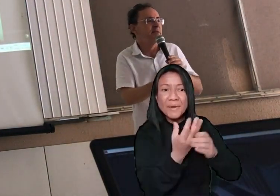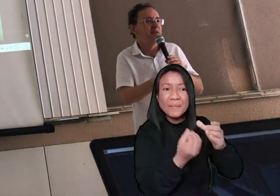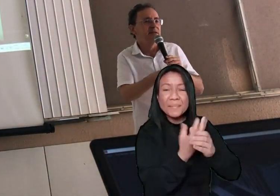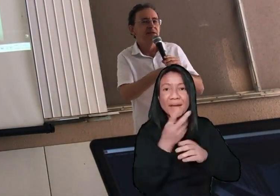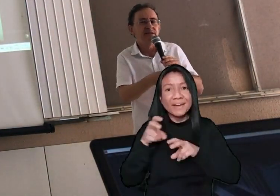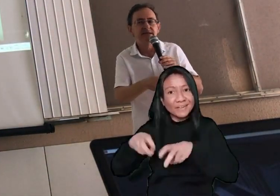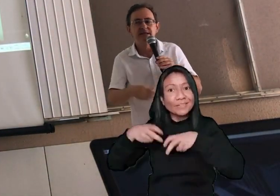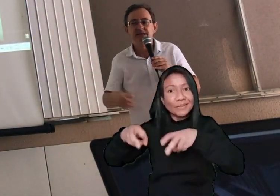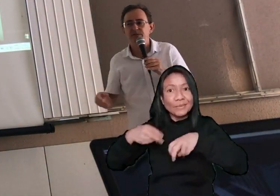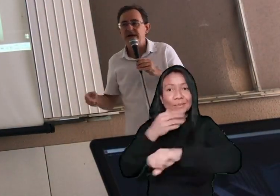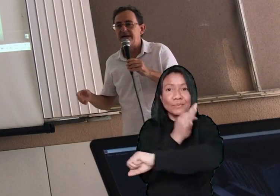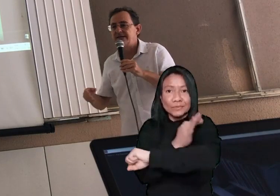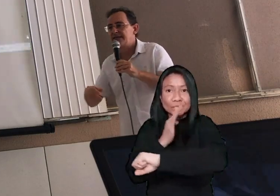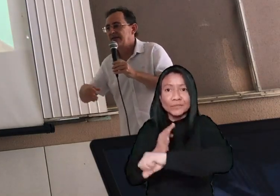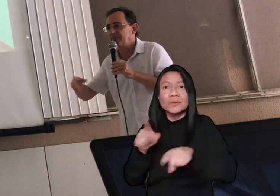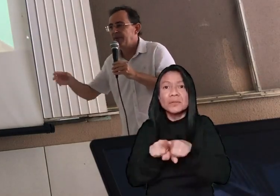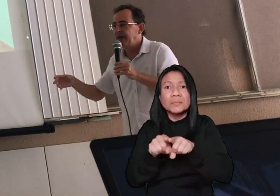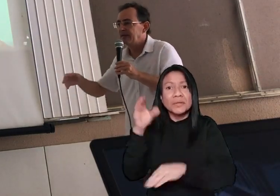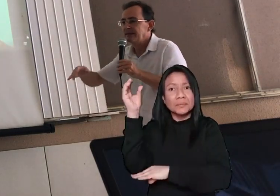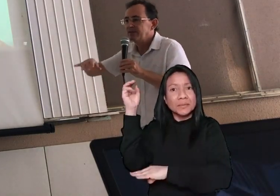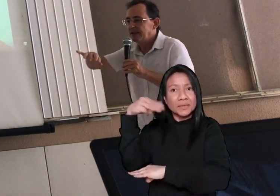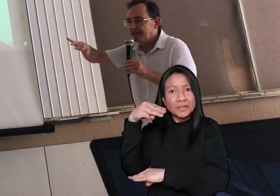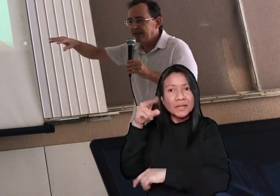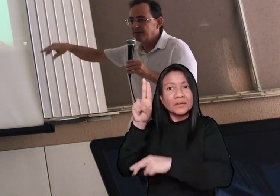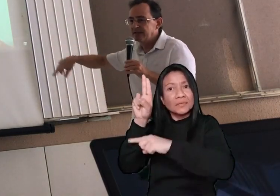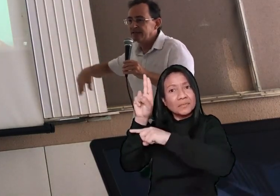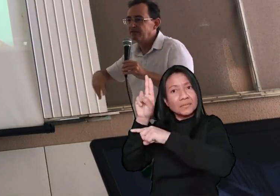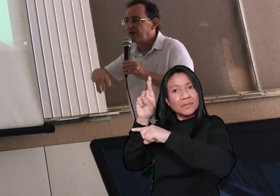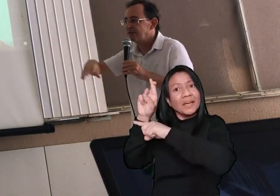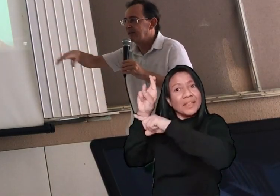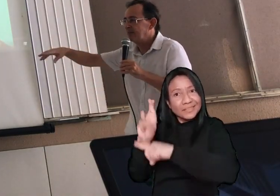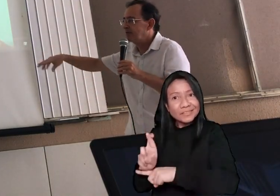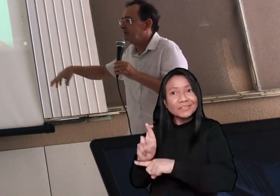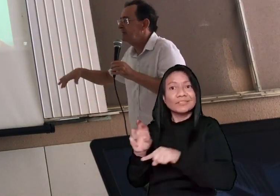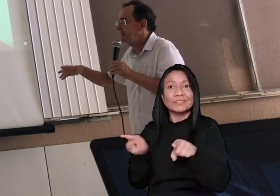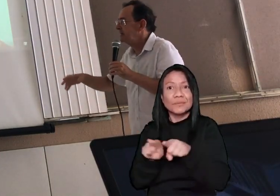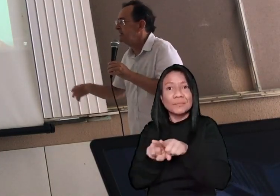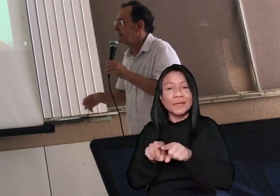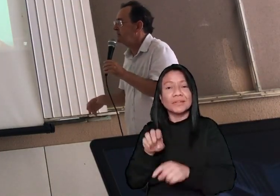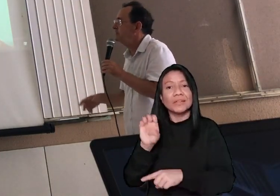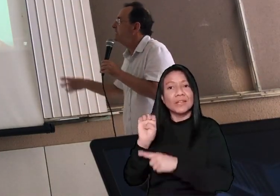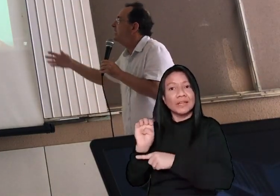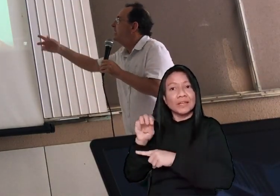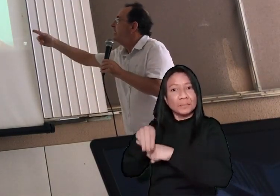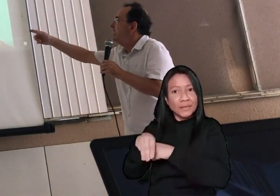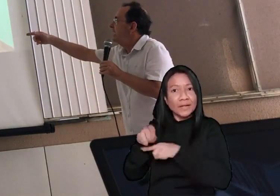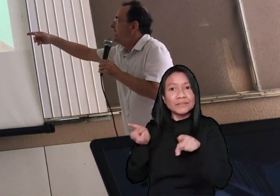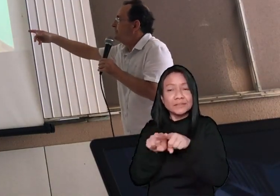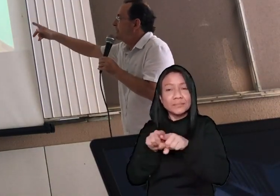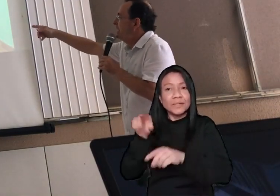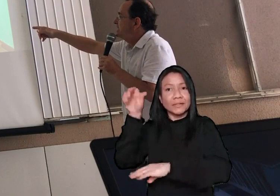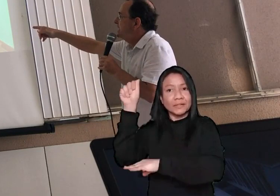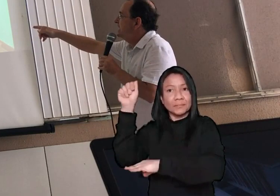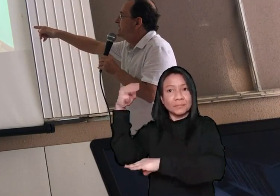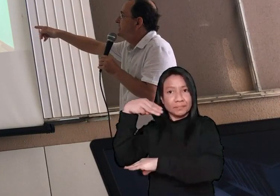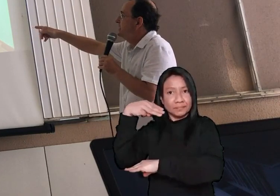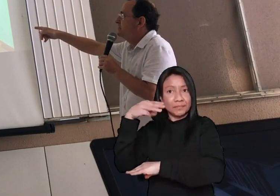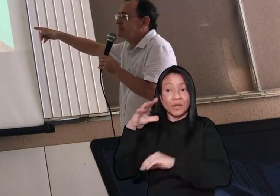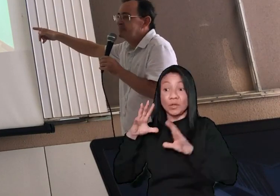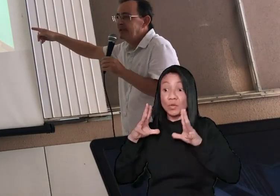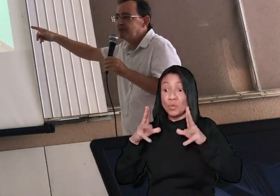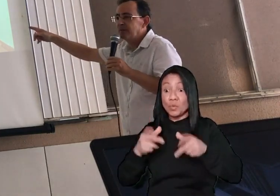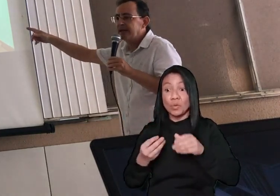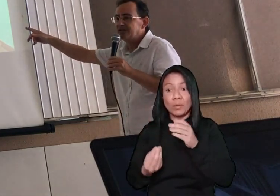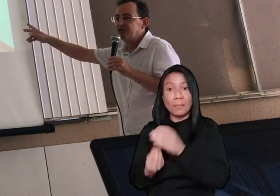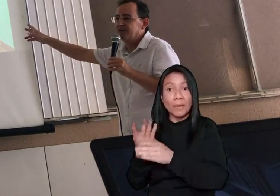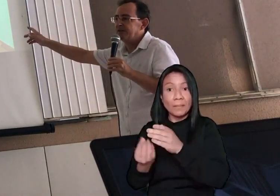Renascença, aqui Enéas Marques, Ampere, essa redondeza em volta aqui de Beltrão ele criou. Esse aqui a gente tem um